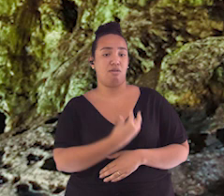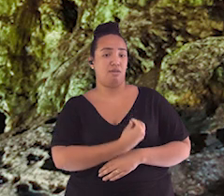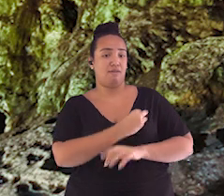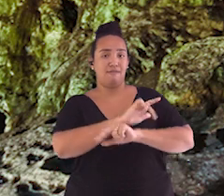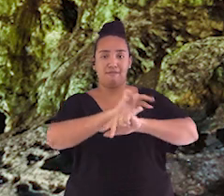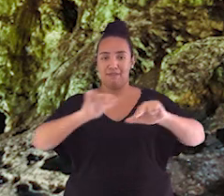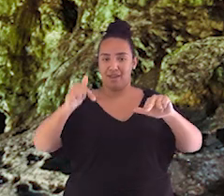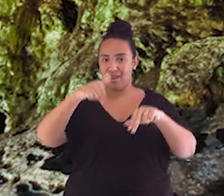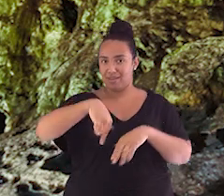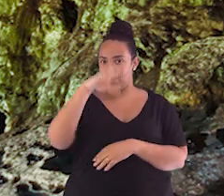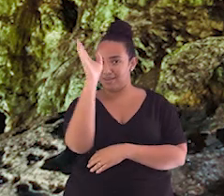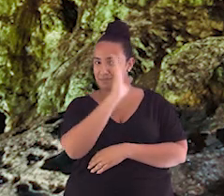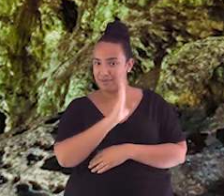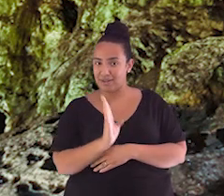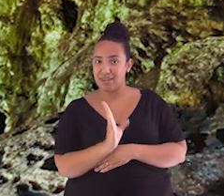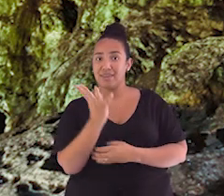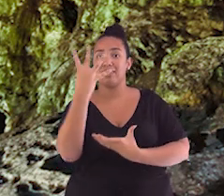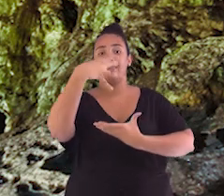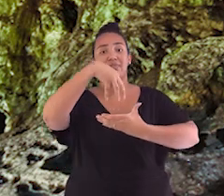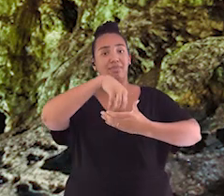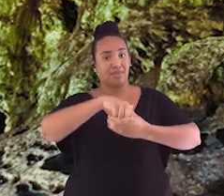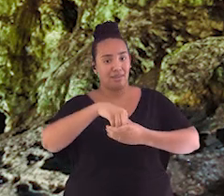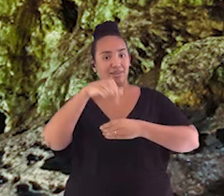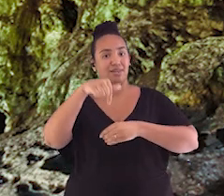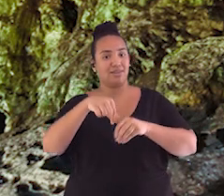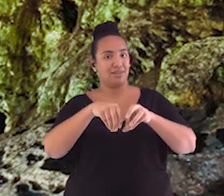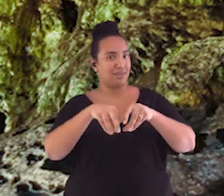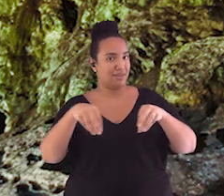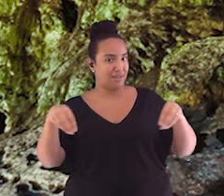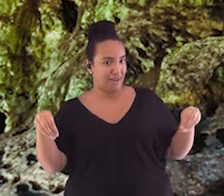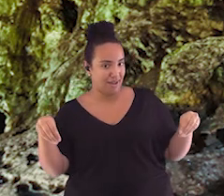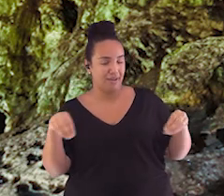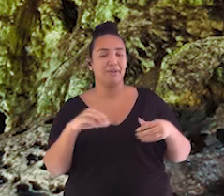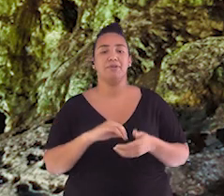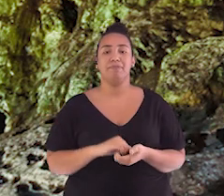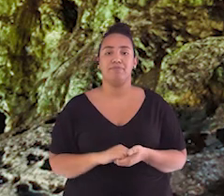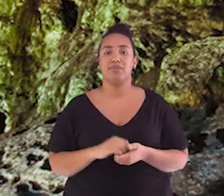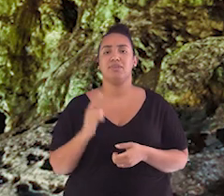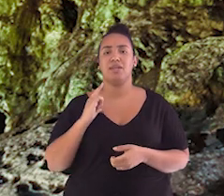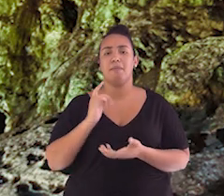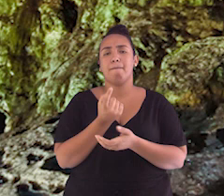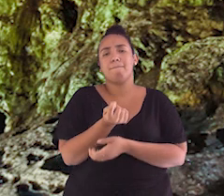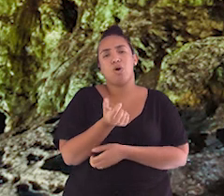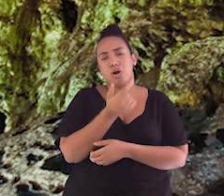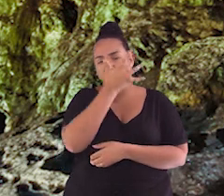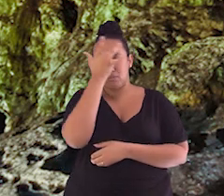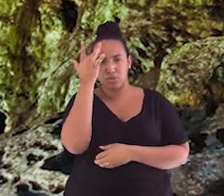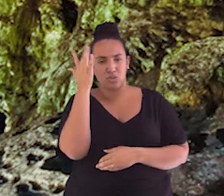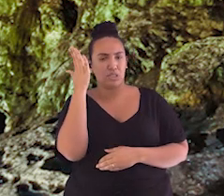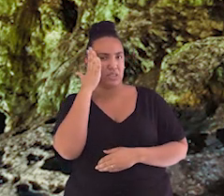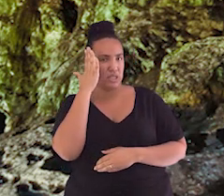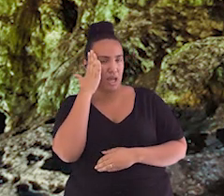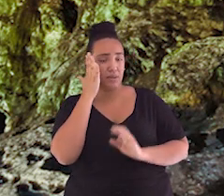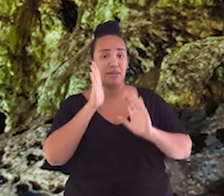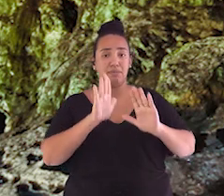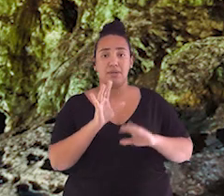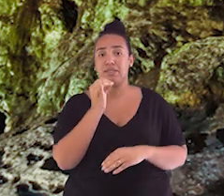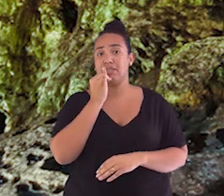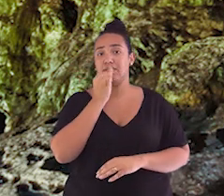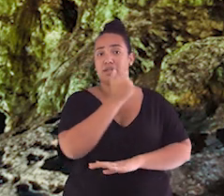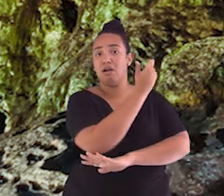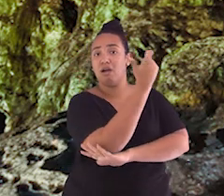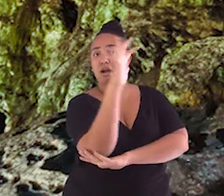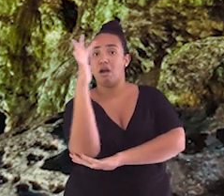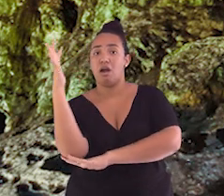está escondido literalmente debaixo da terra. Pouca gente sabe disso, mas permeando as entranhas subterrâneas da Amazônia,